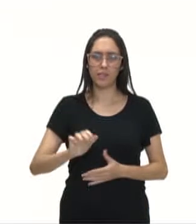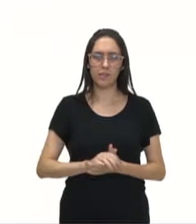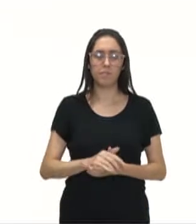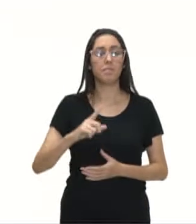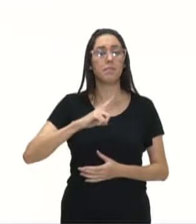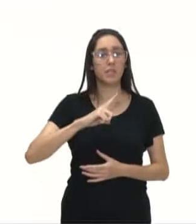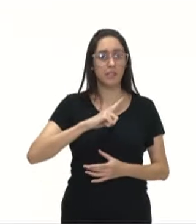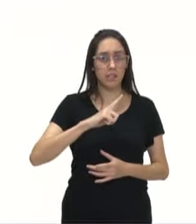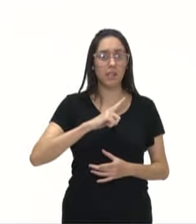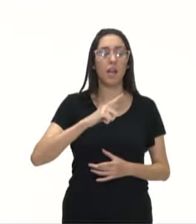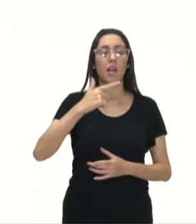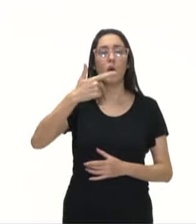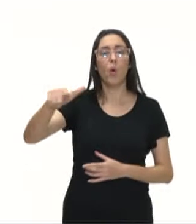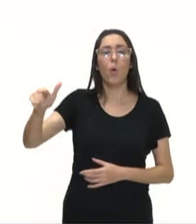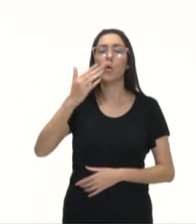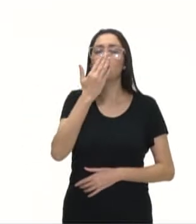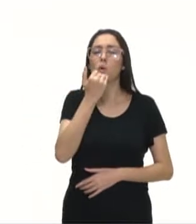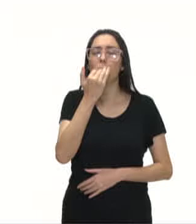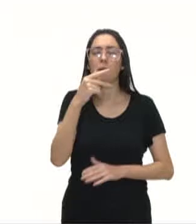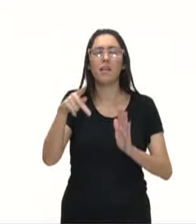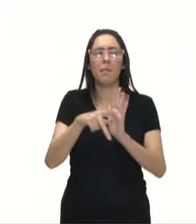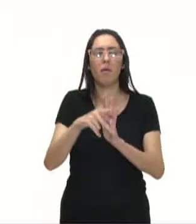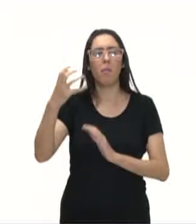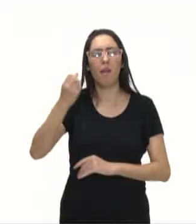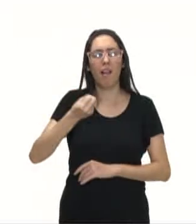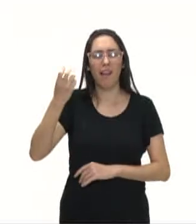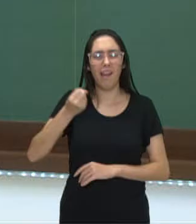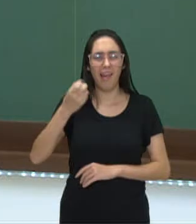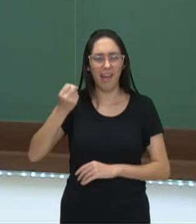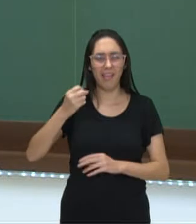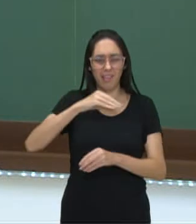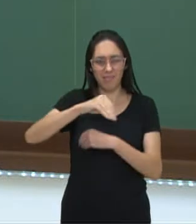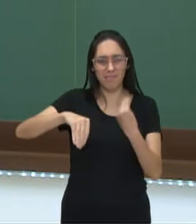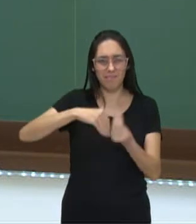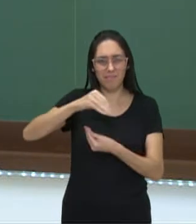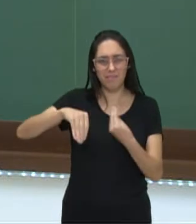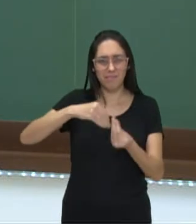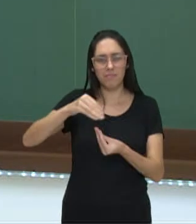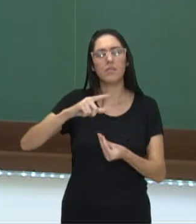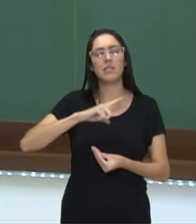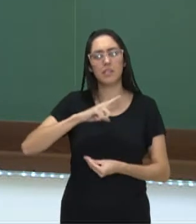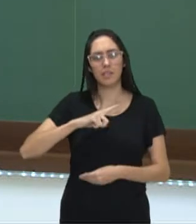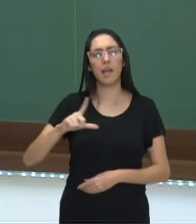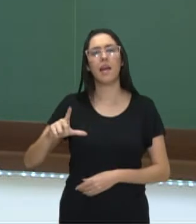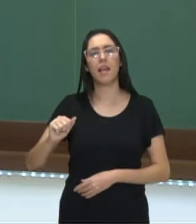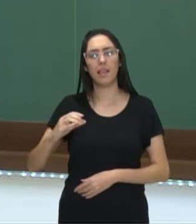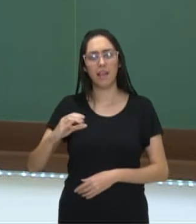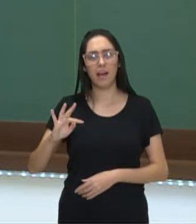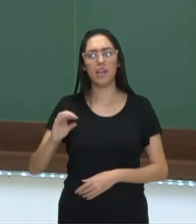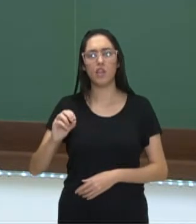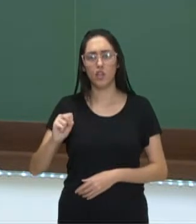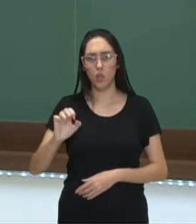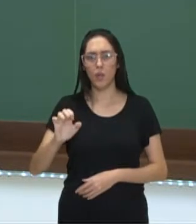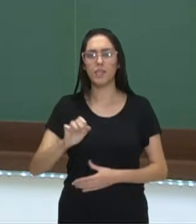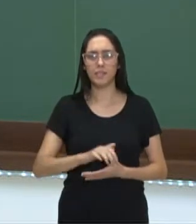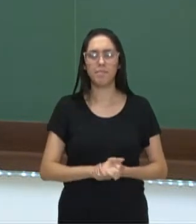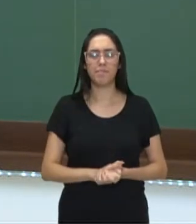nos derivados lácteos, ou seja, tudo que é preparado com leite vai ter a lactose junto, tá